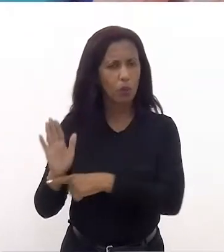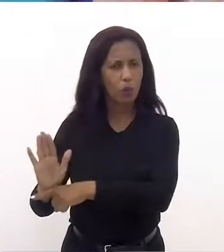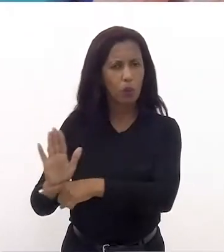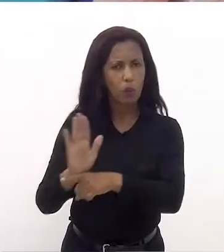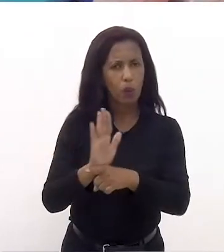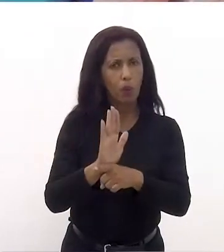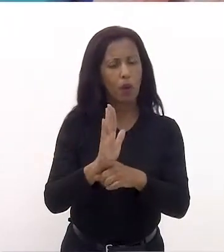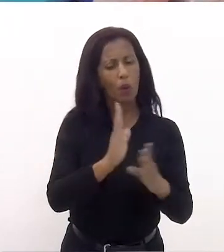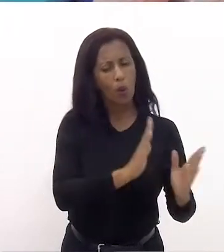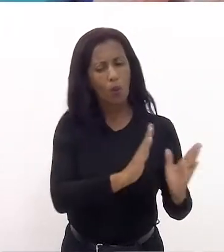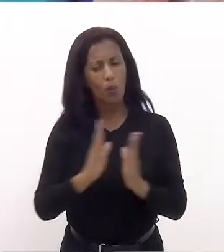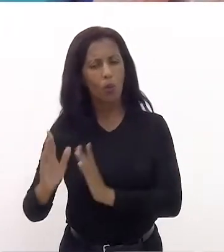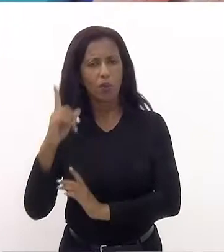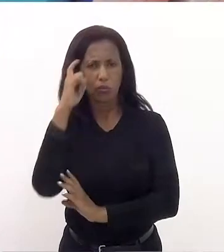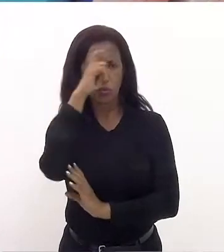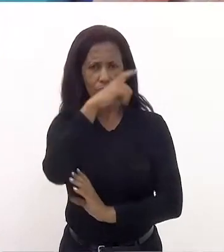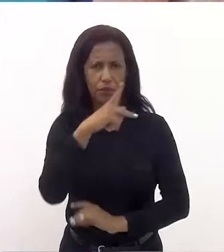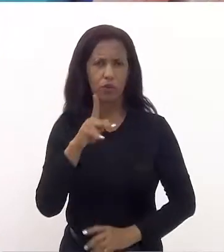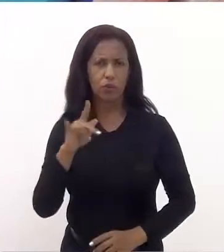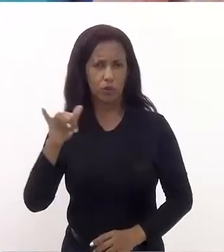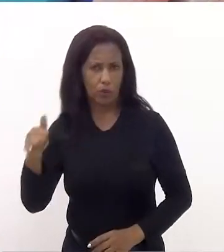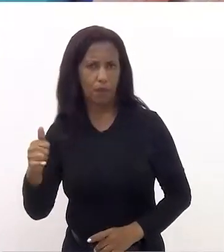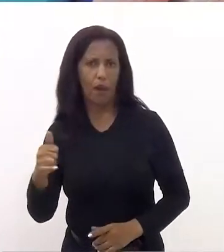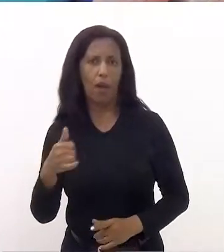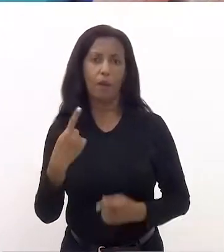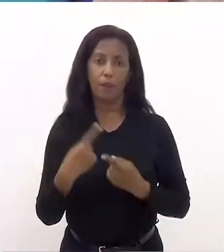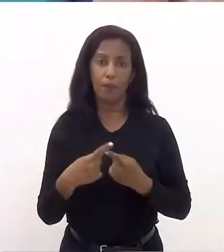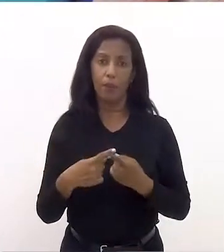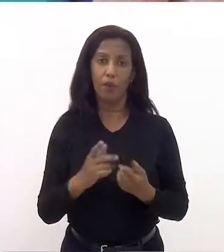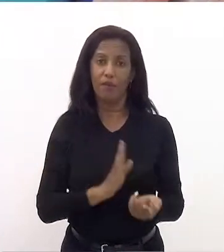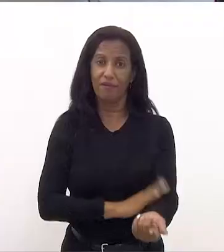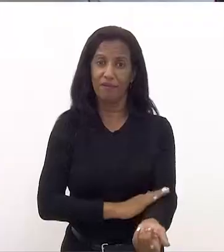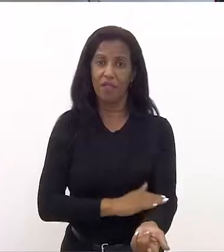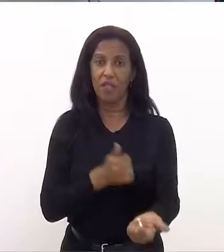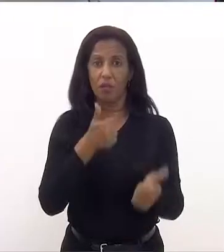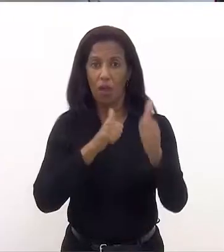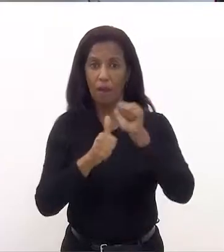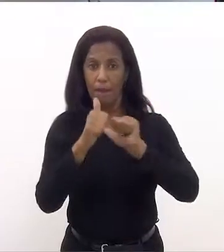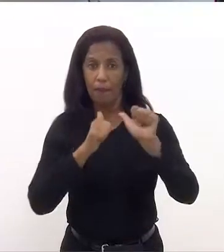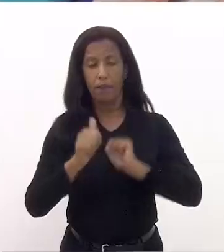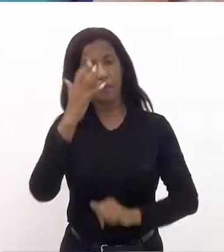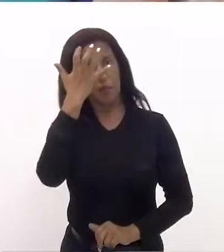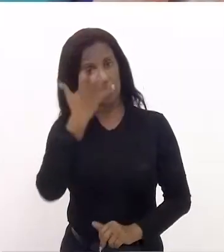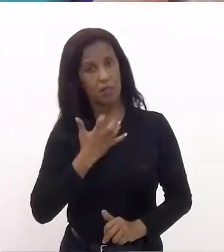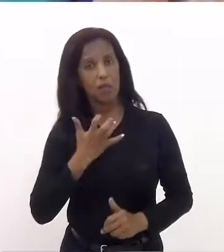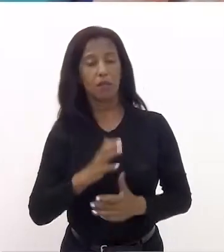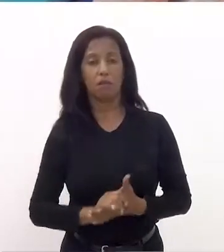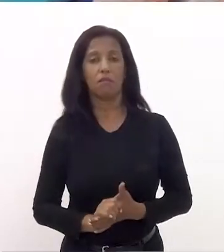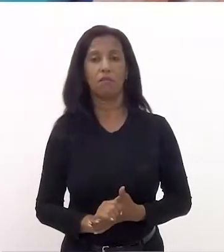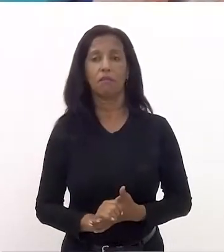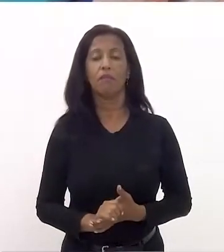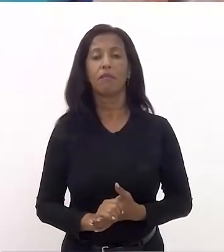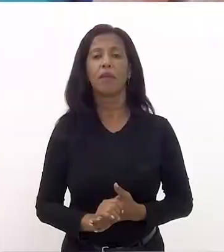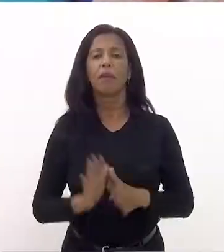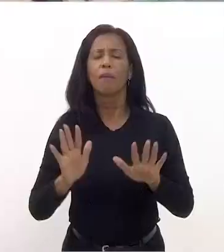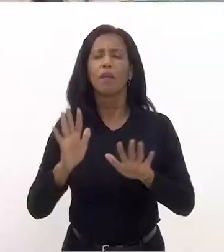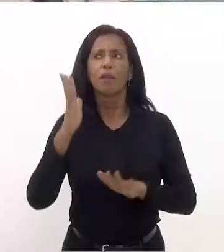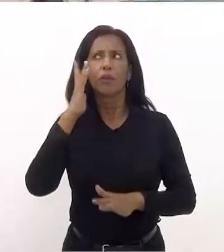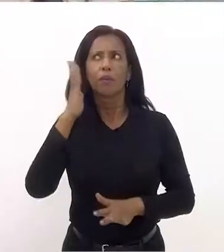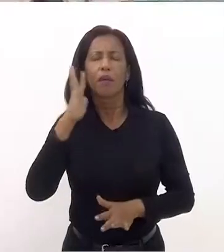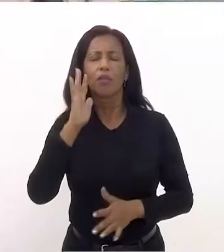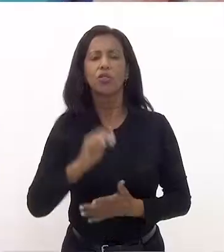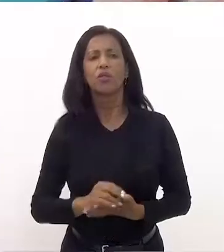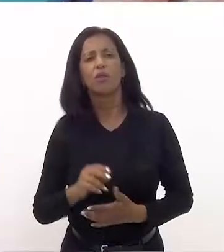pai estava passando por aquele momento difícil, né? Porque uma dependência química é sério.